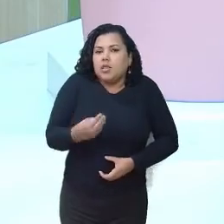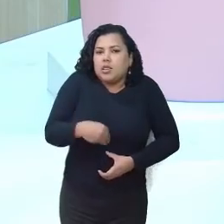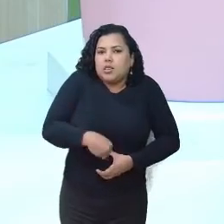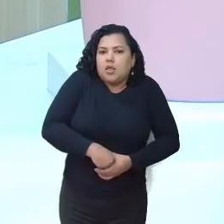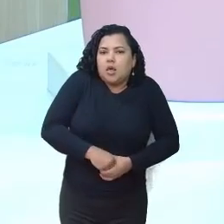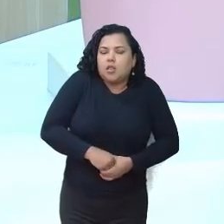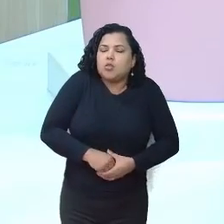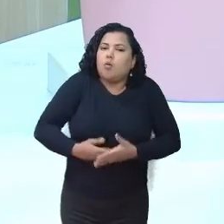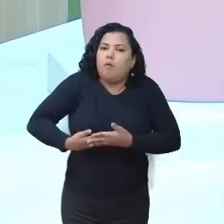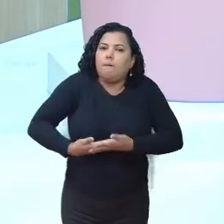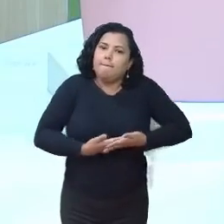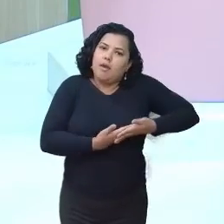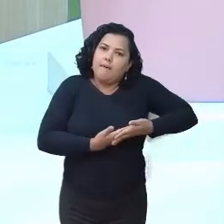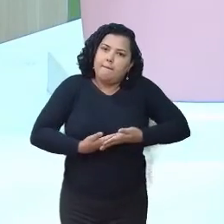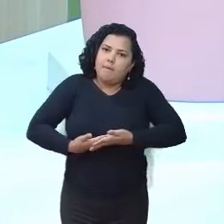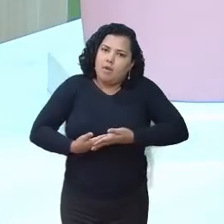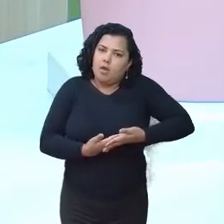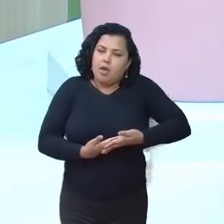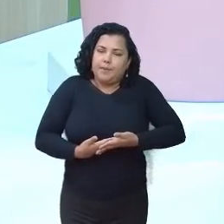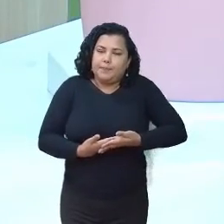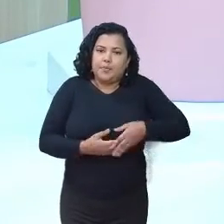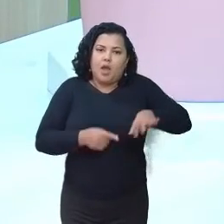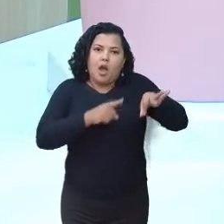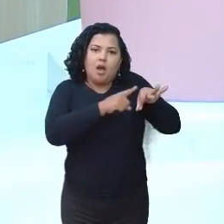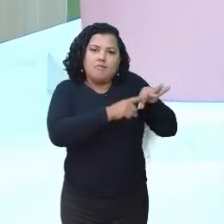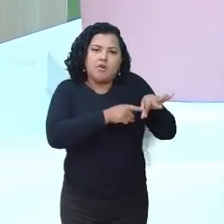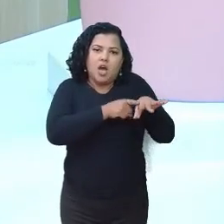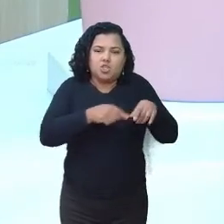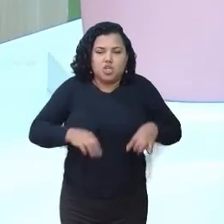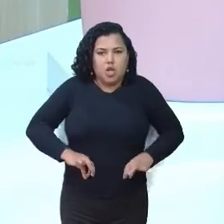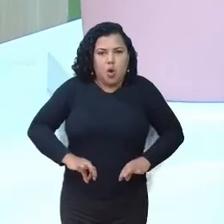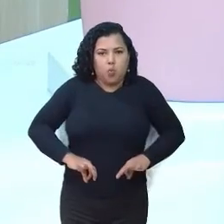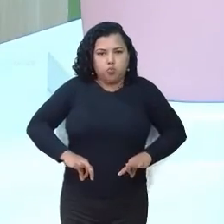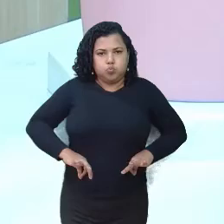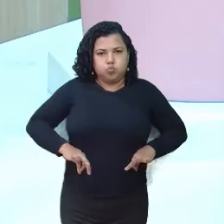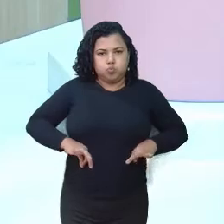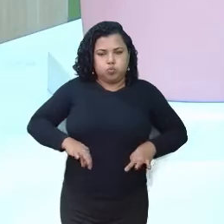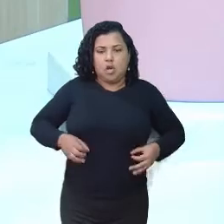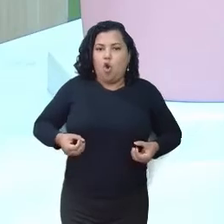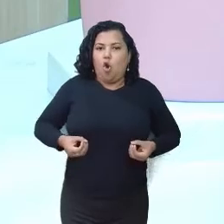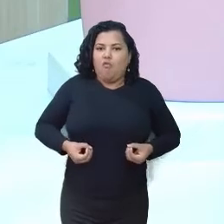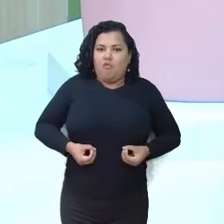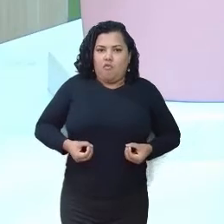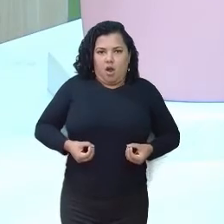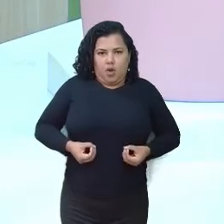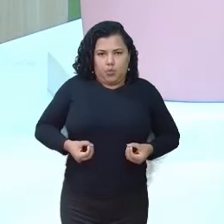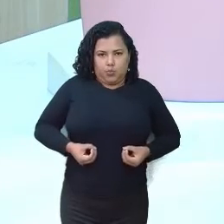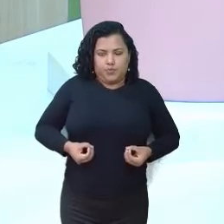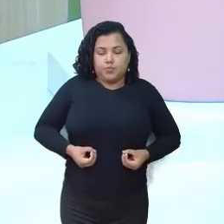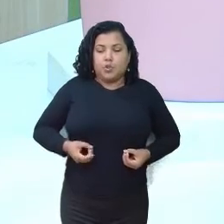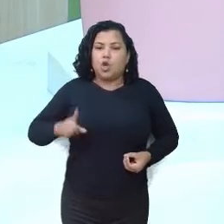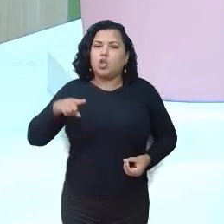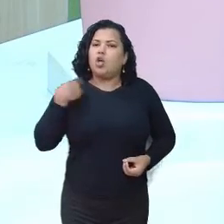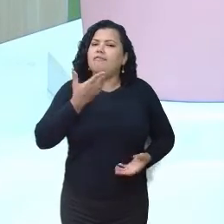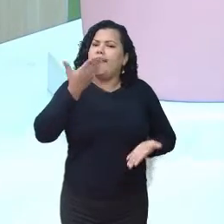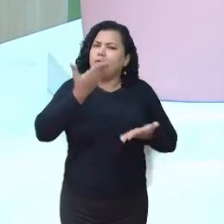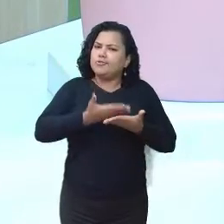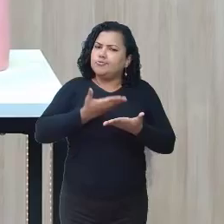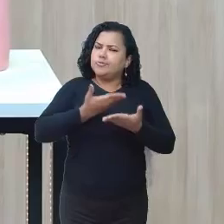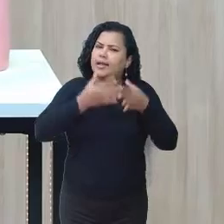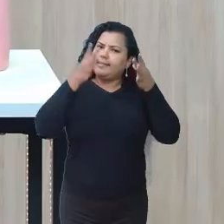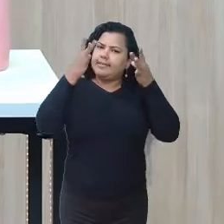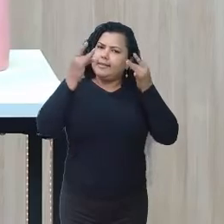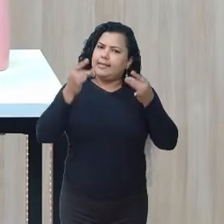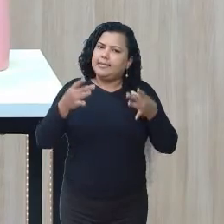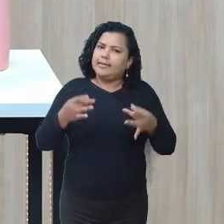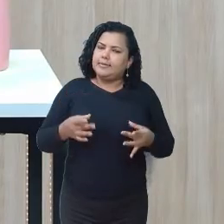vagina, os ovários e as tubas uterinas. E vamos estudar detalhadamente